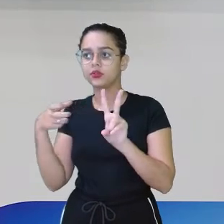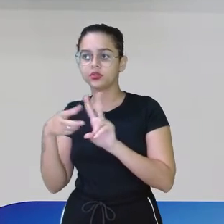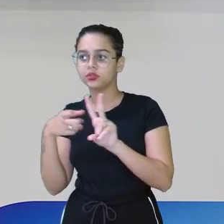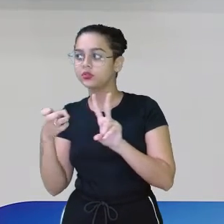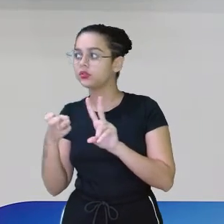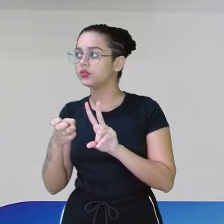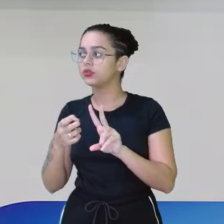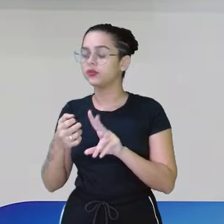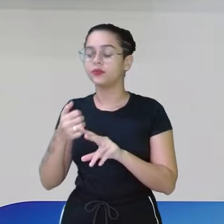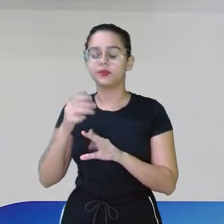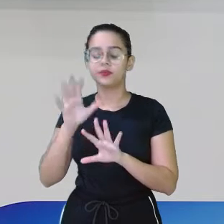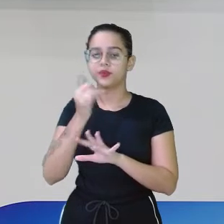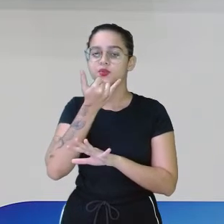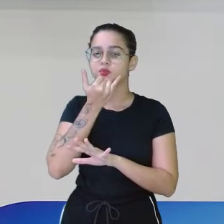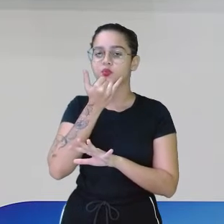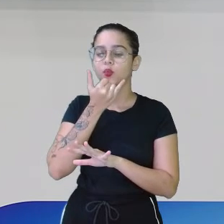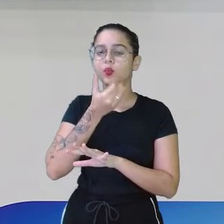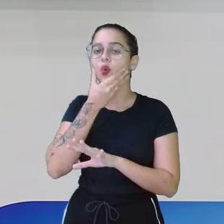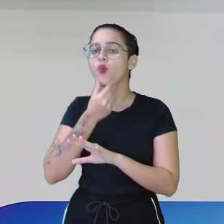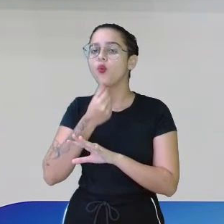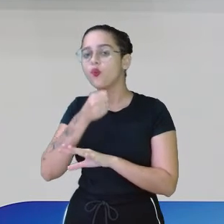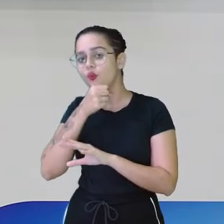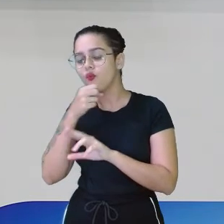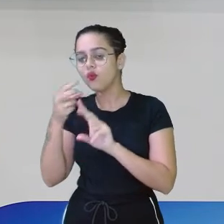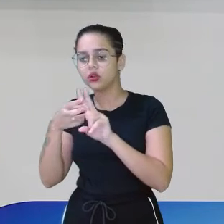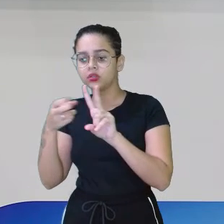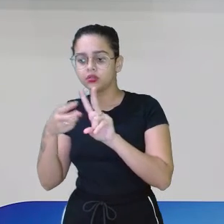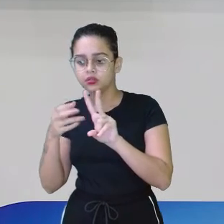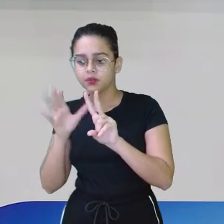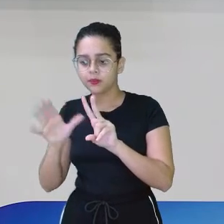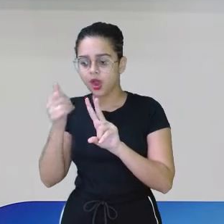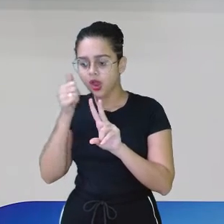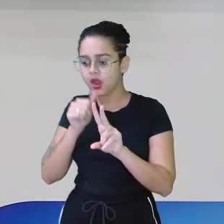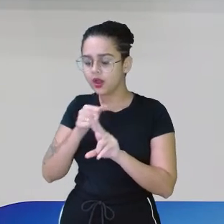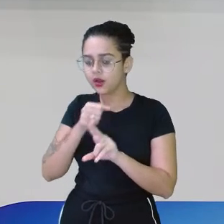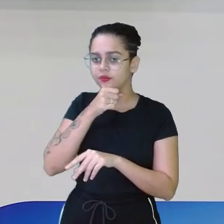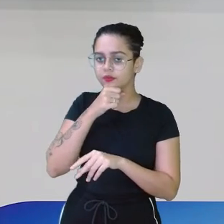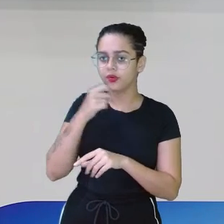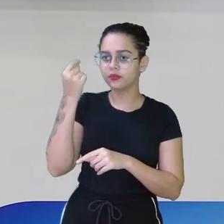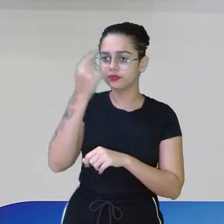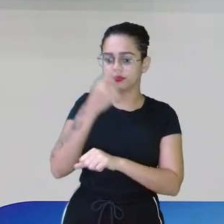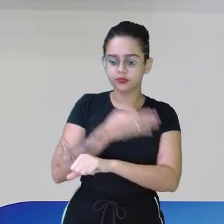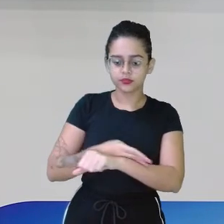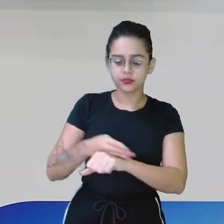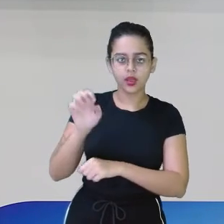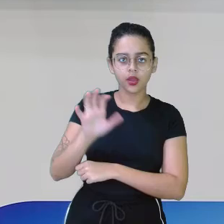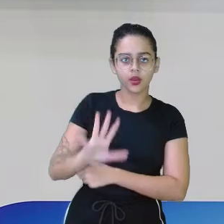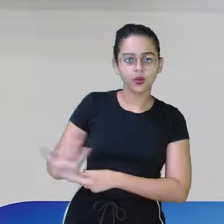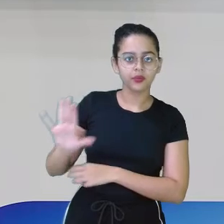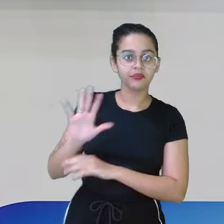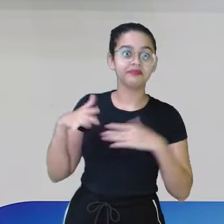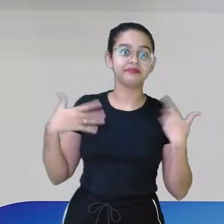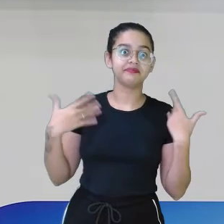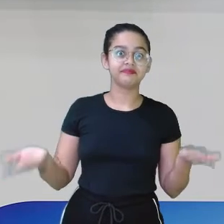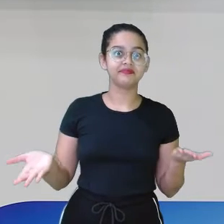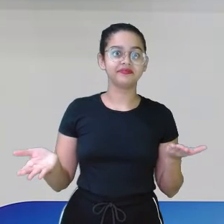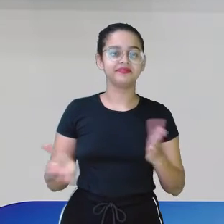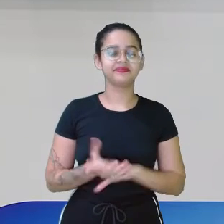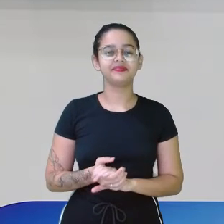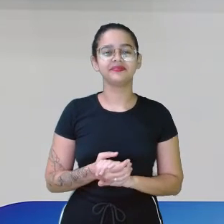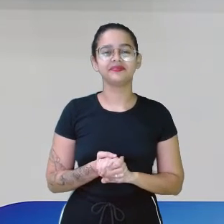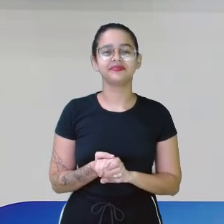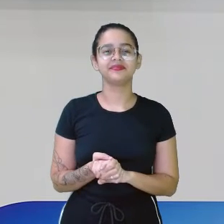avó indígena, o avô indígena. Isso. E a avó branquinha de origem europeia, não é isso? E